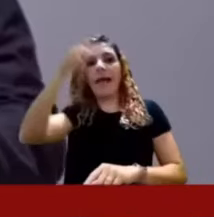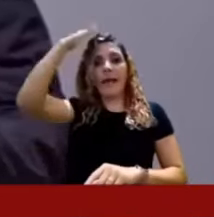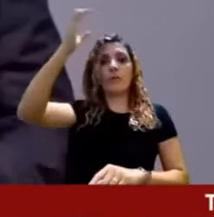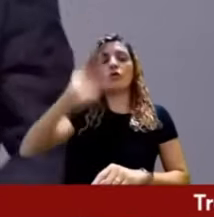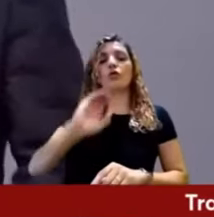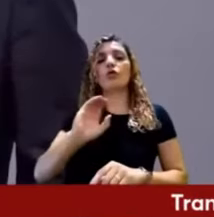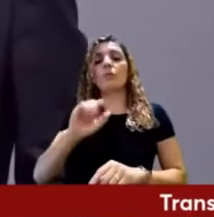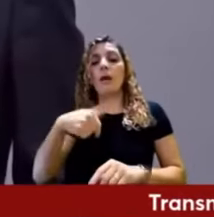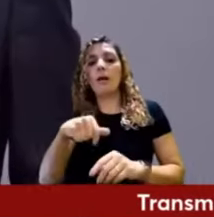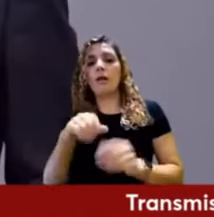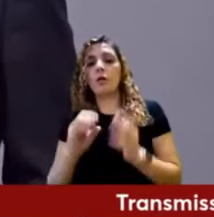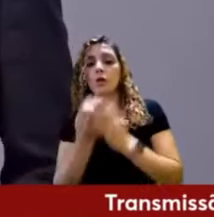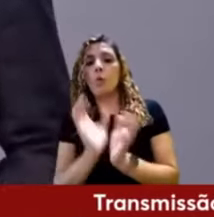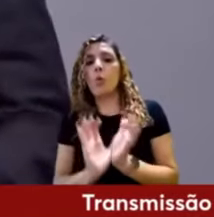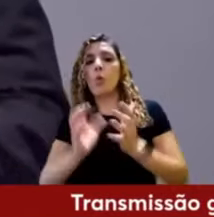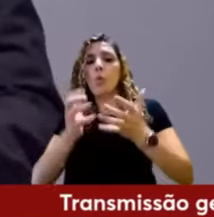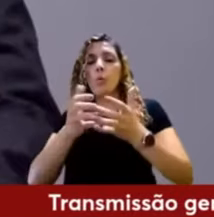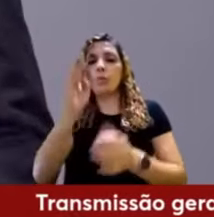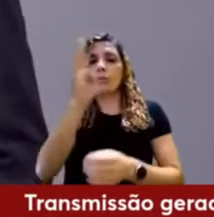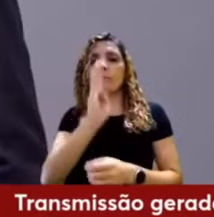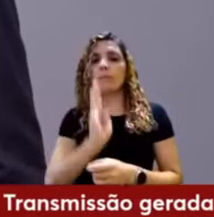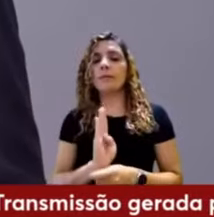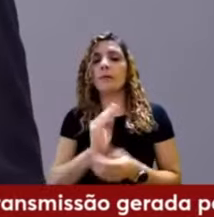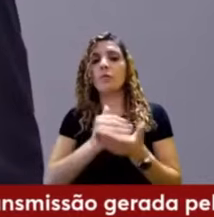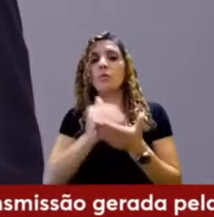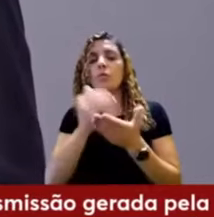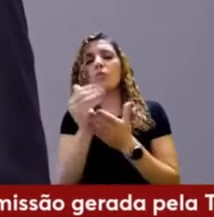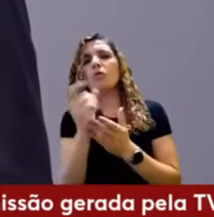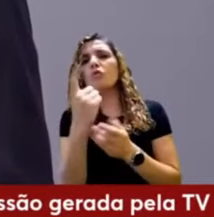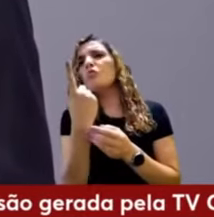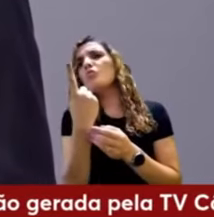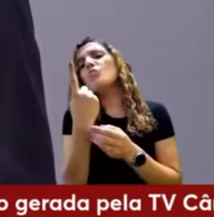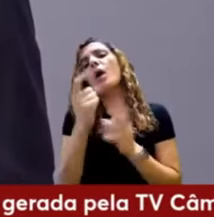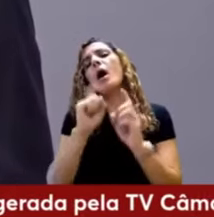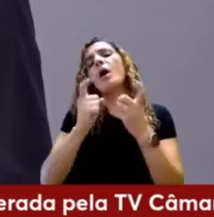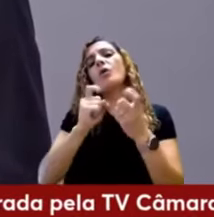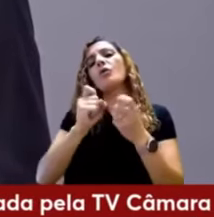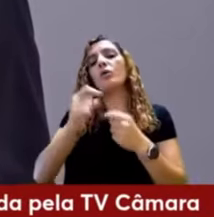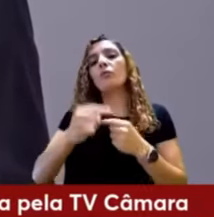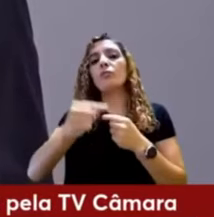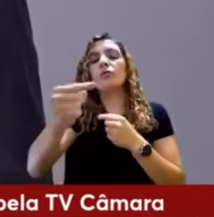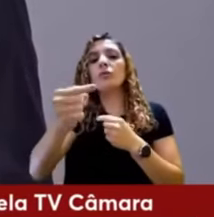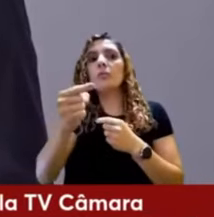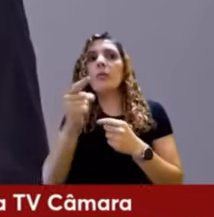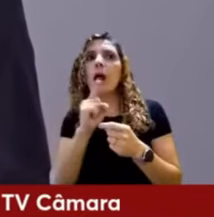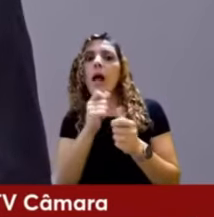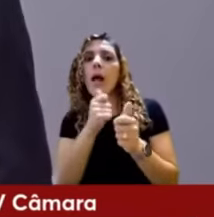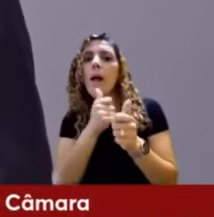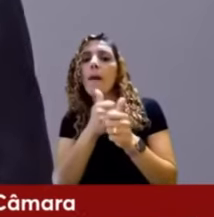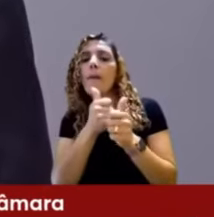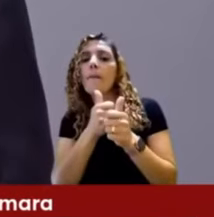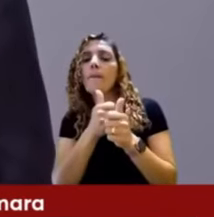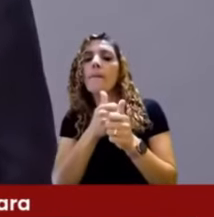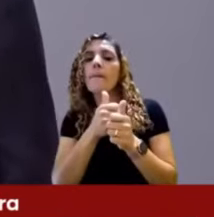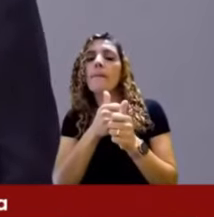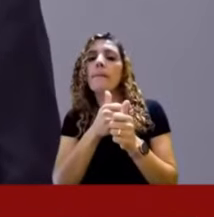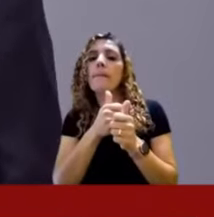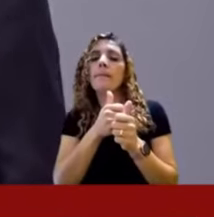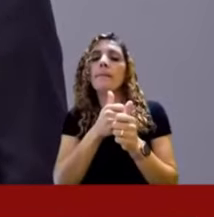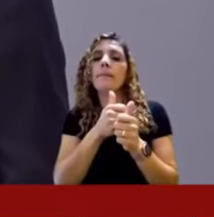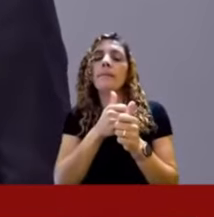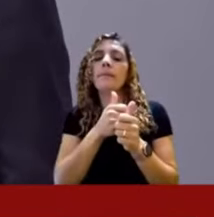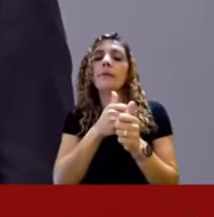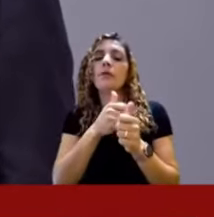que no início reunia uma vez por semana, ali perto do Palácio do